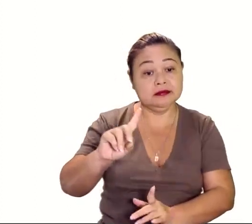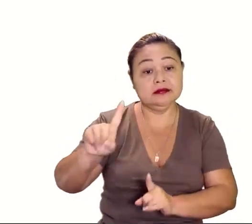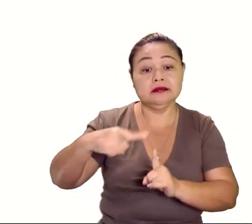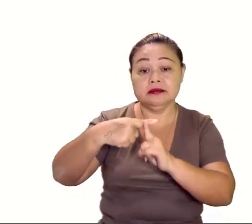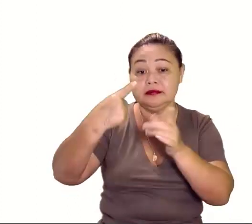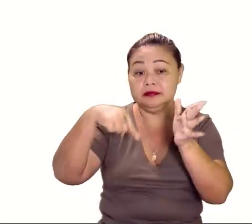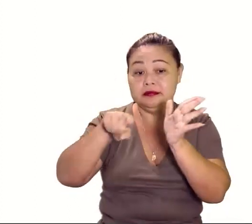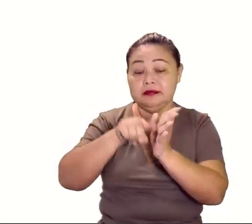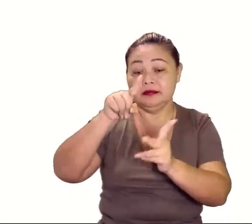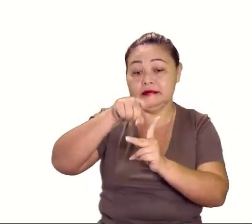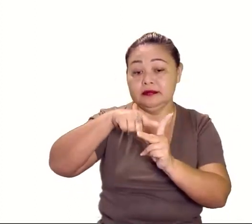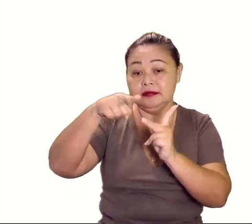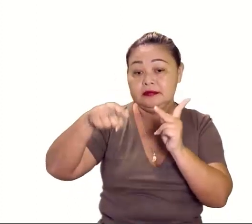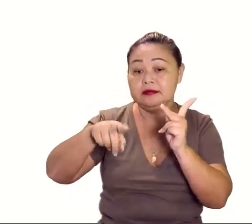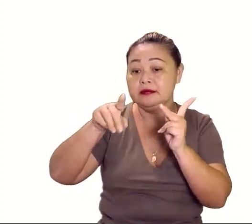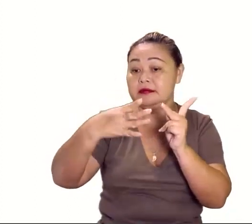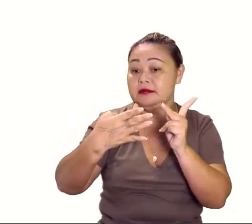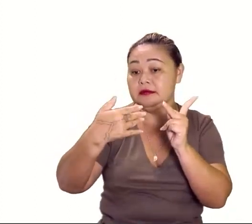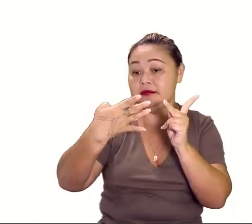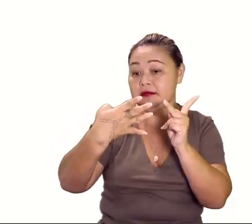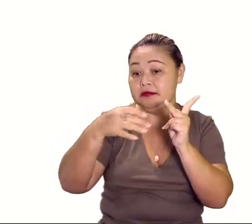ou menos. A raiz do delta que é